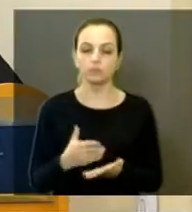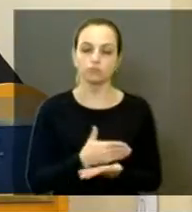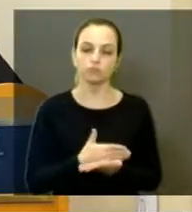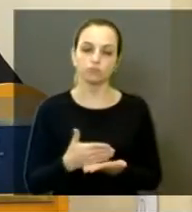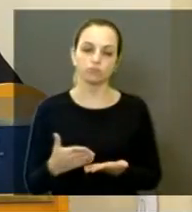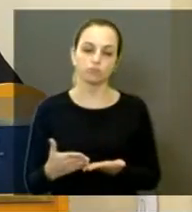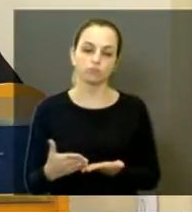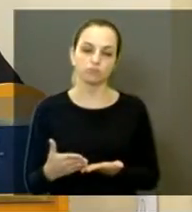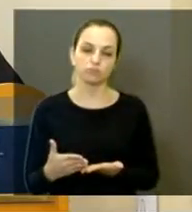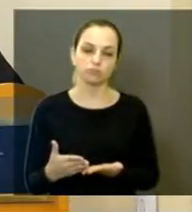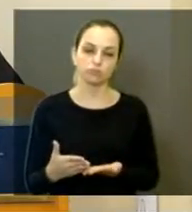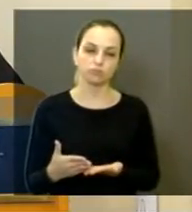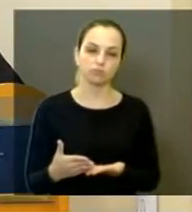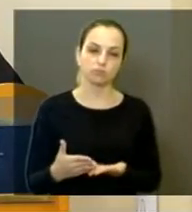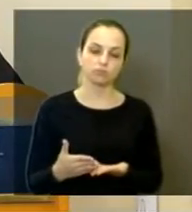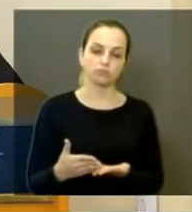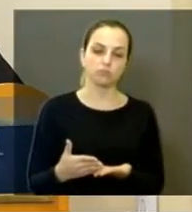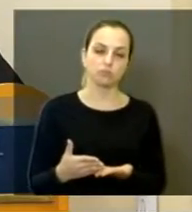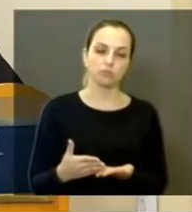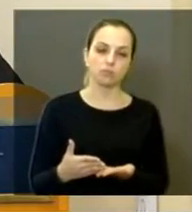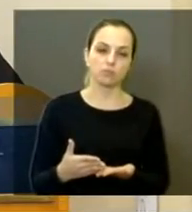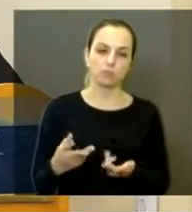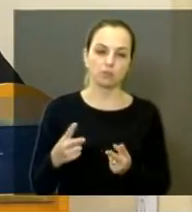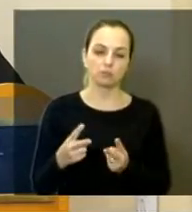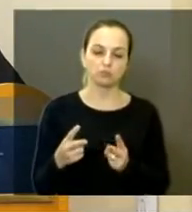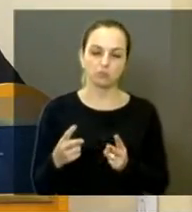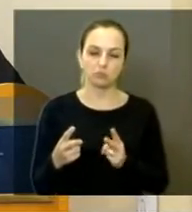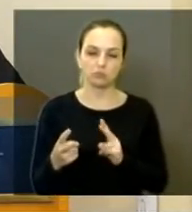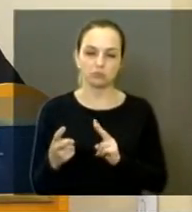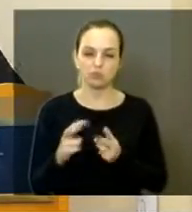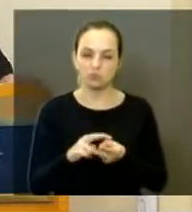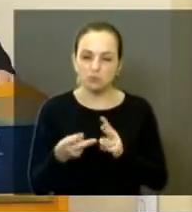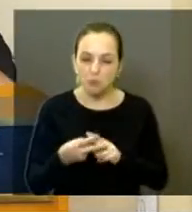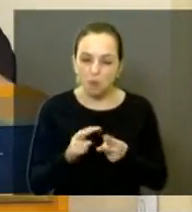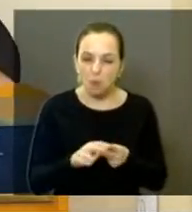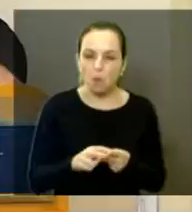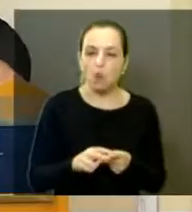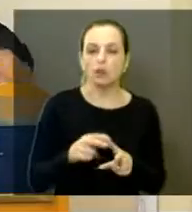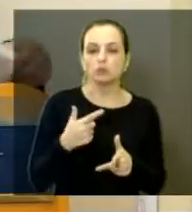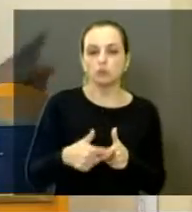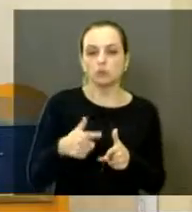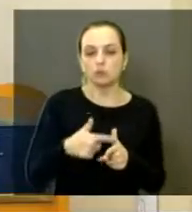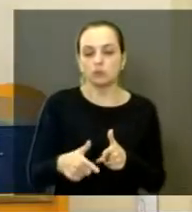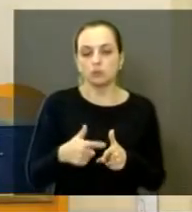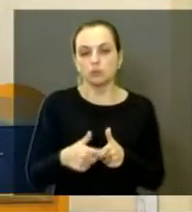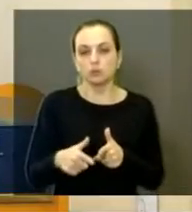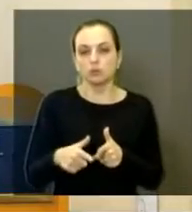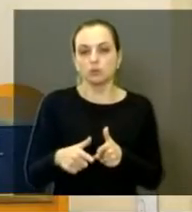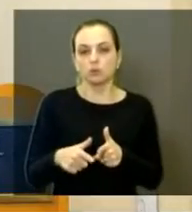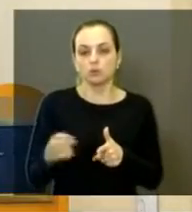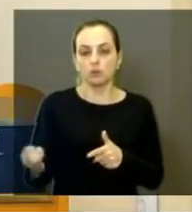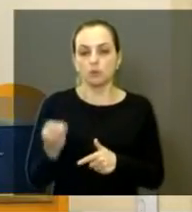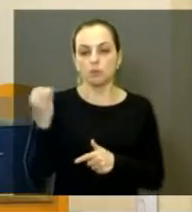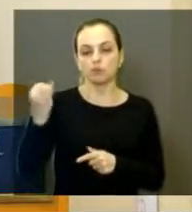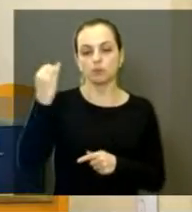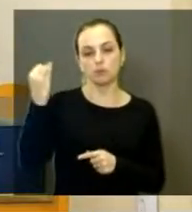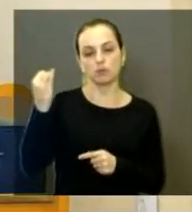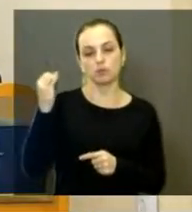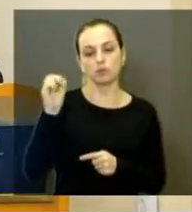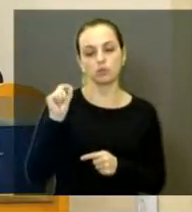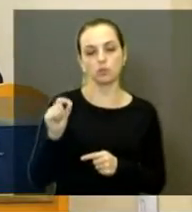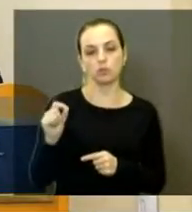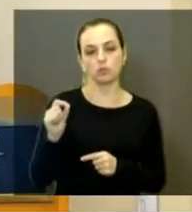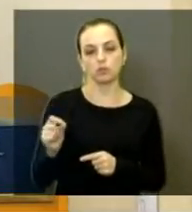começamos a degradar em cima de um assunto que é muito relevante.